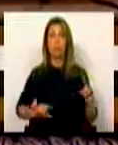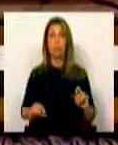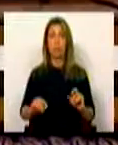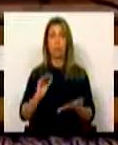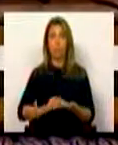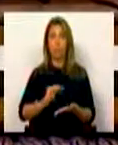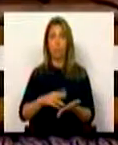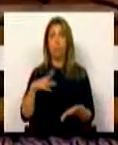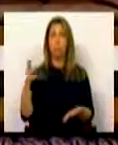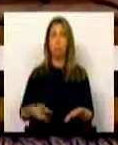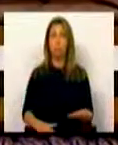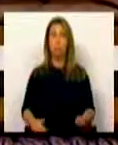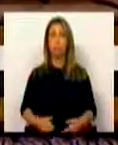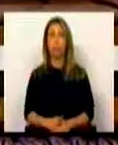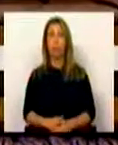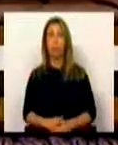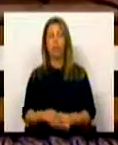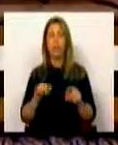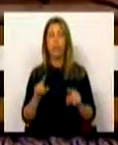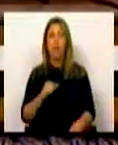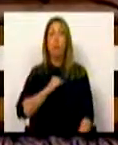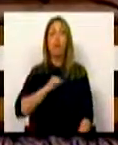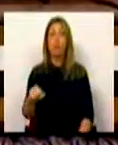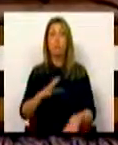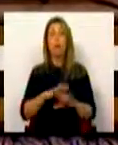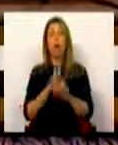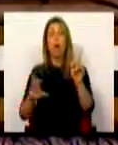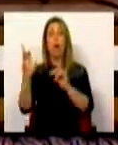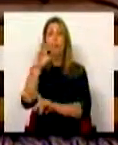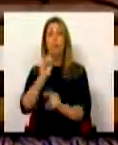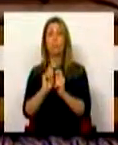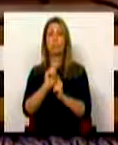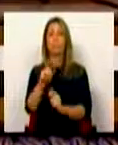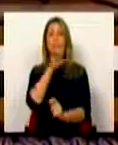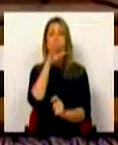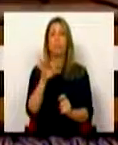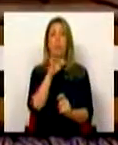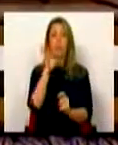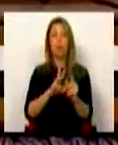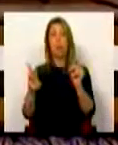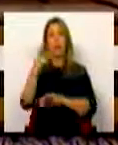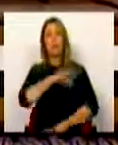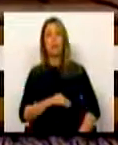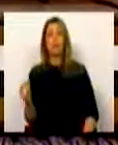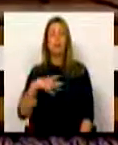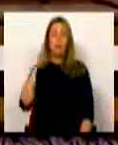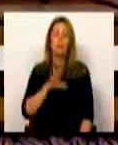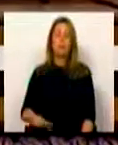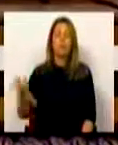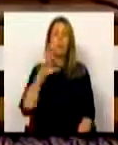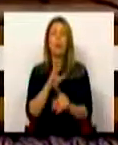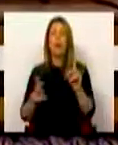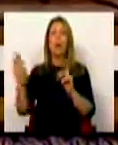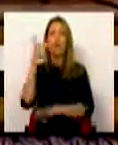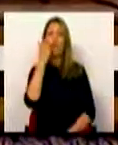Portugal, Esta oposição que, com o aumento dos abonos de família, com o aumento do salário mínimo nacional, com o aumento das